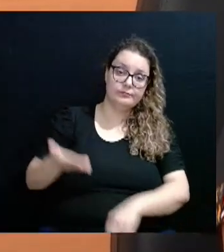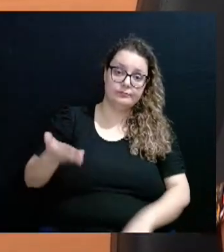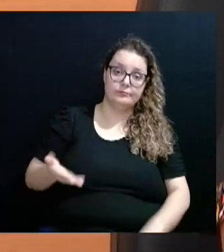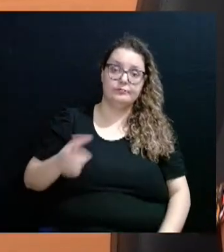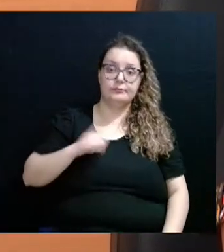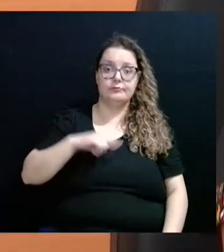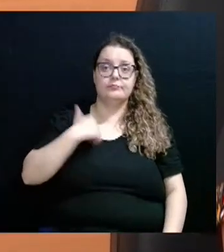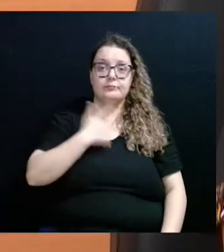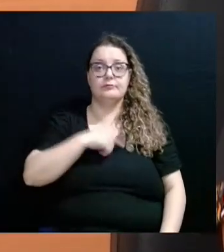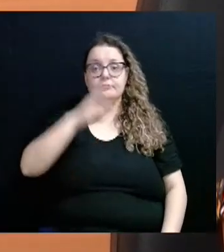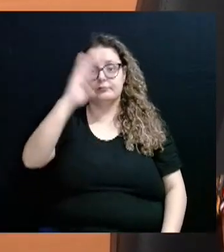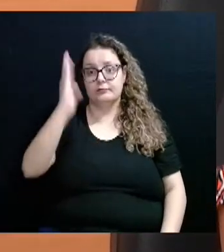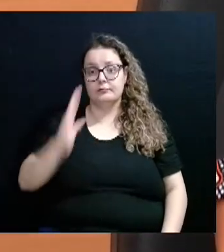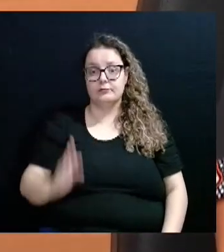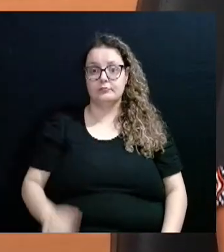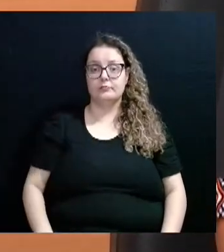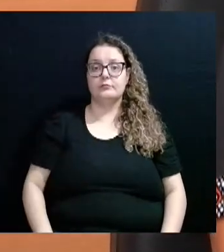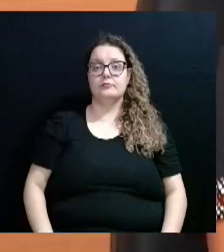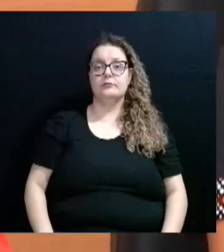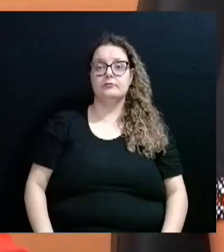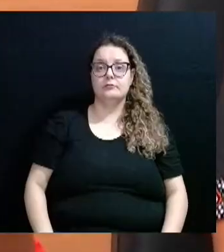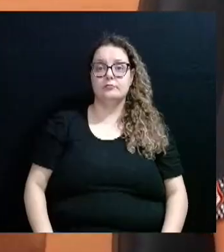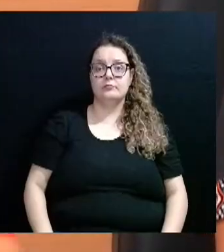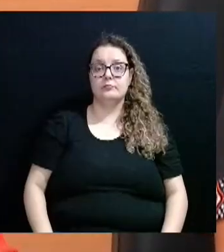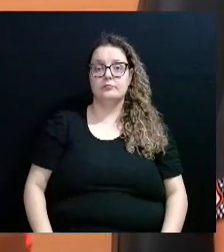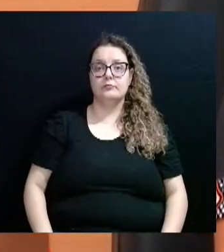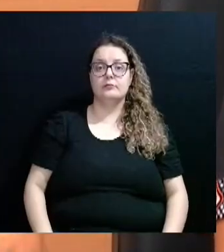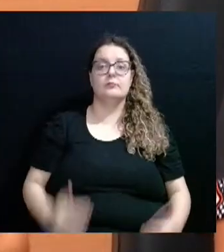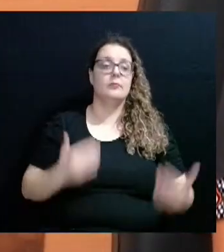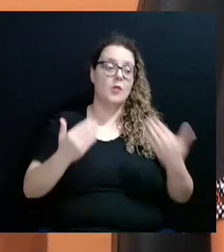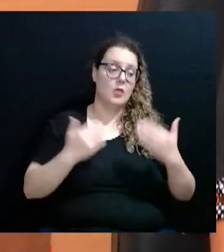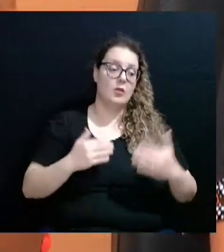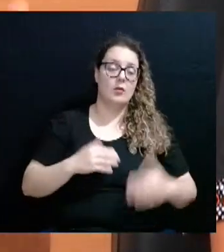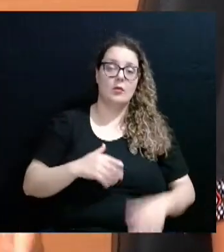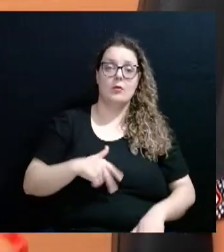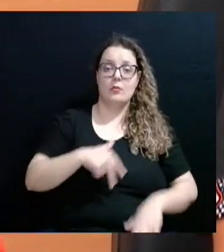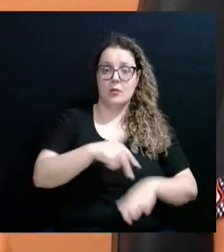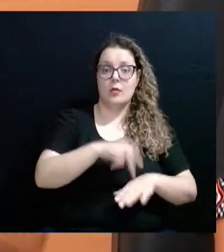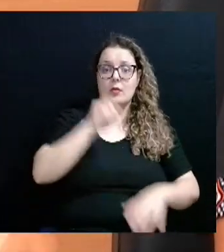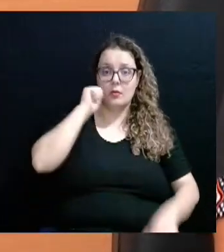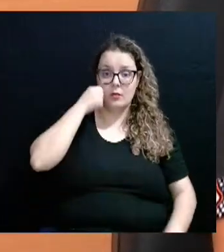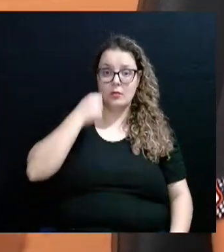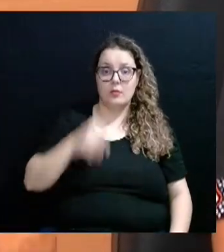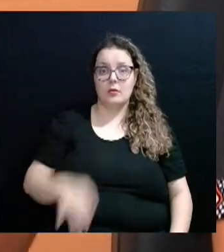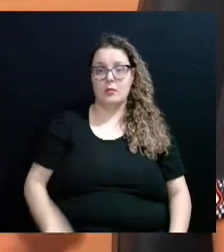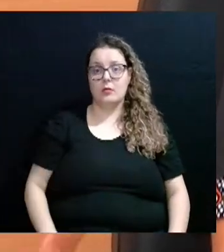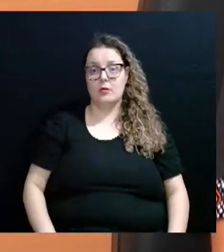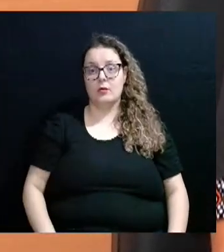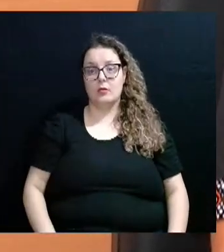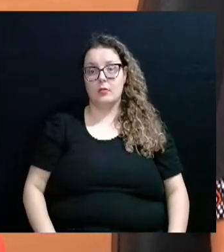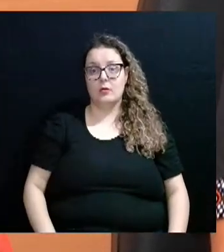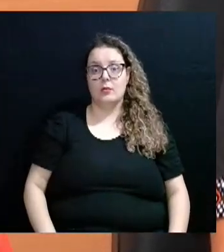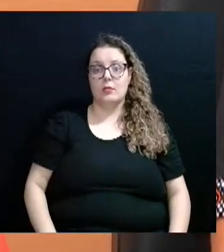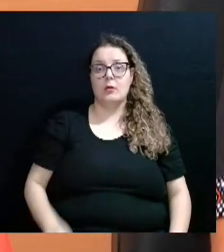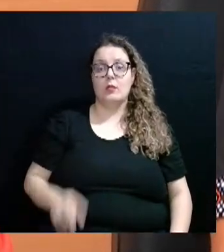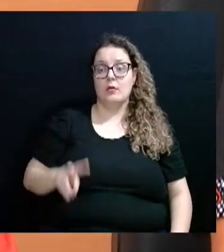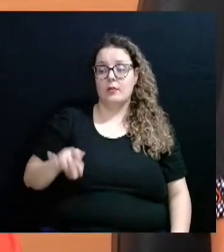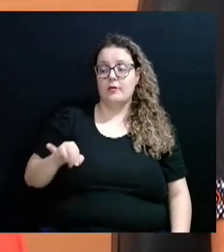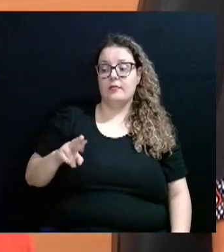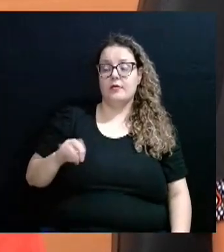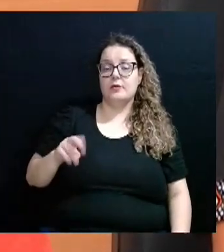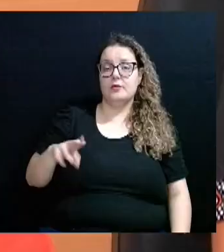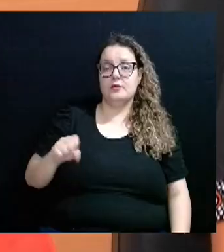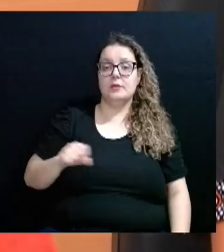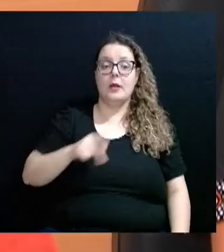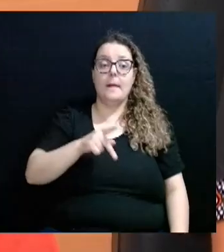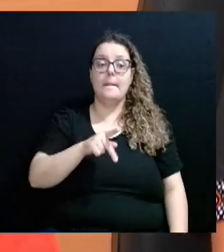relação à figura negra, né? Então você pressupõe virtudes num, enquanto você pressupõe